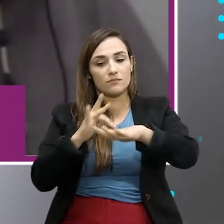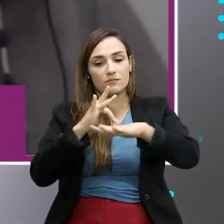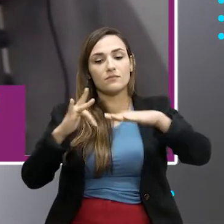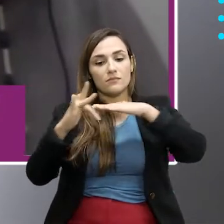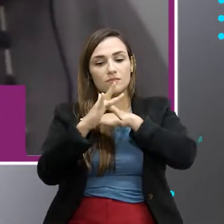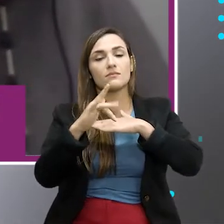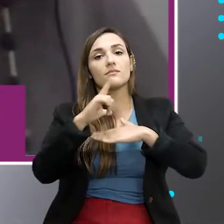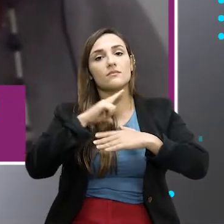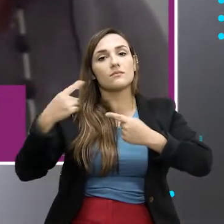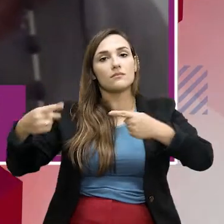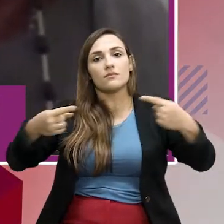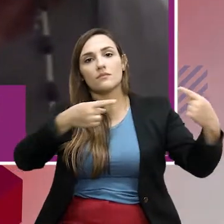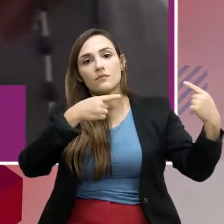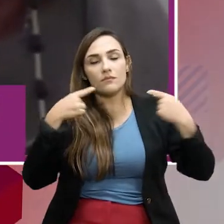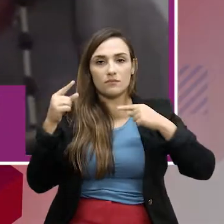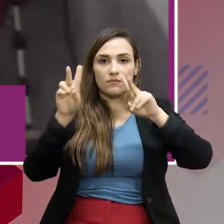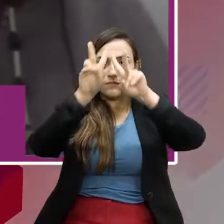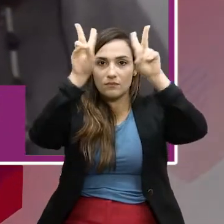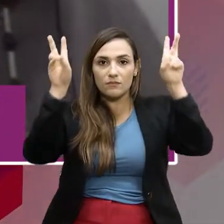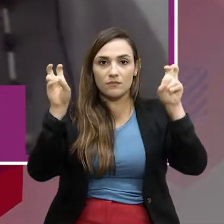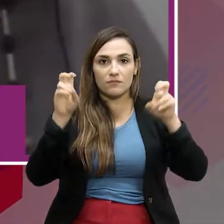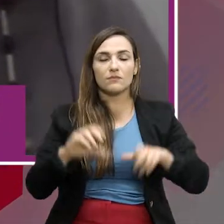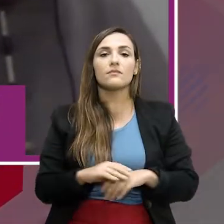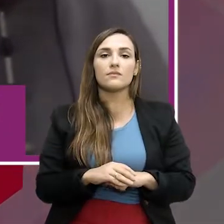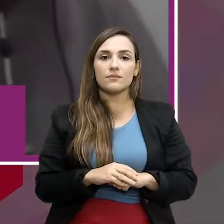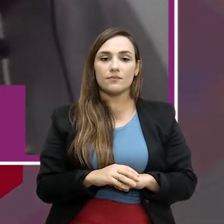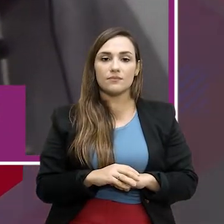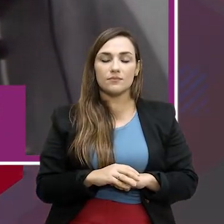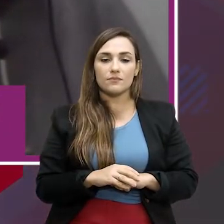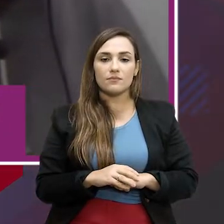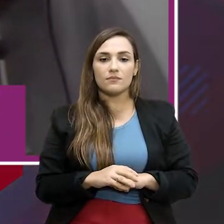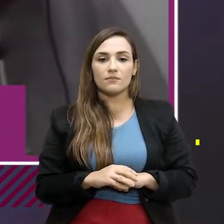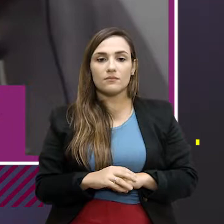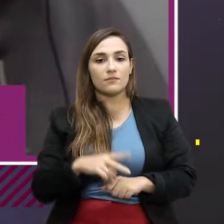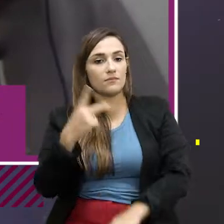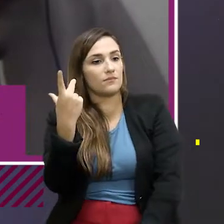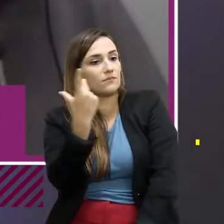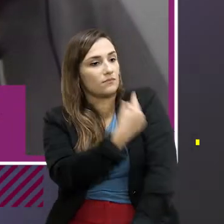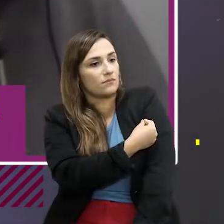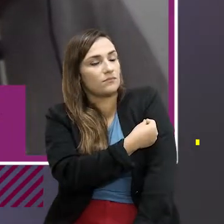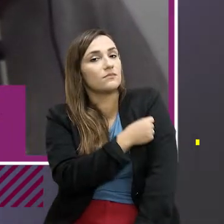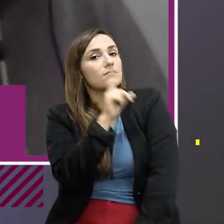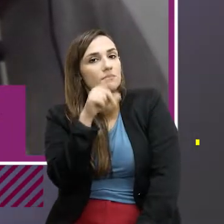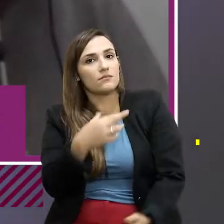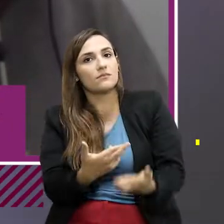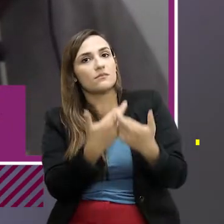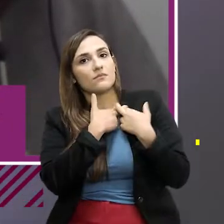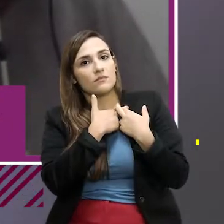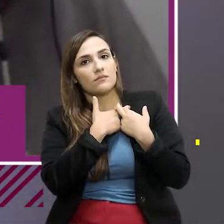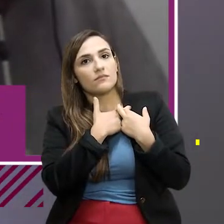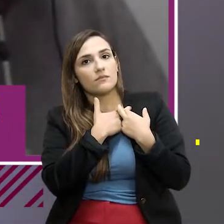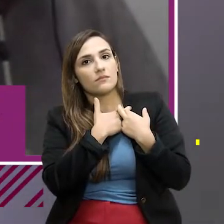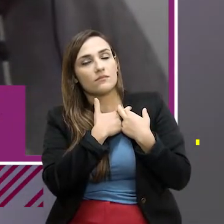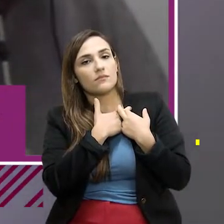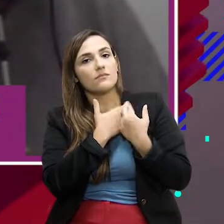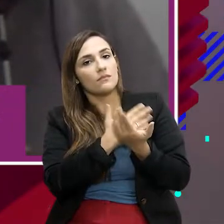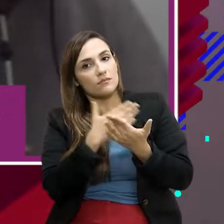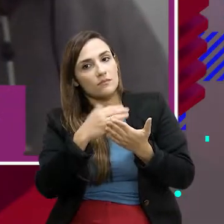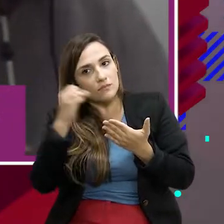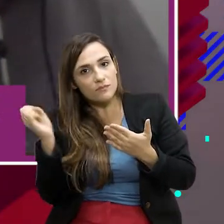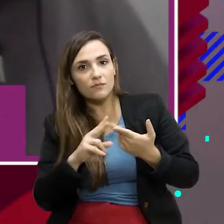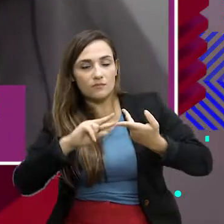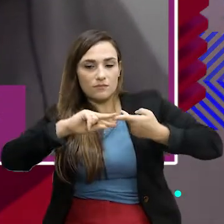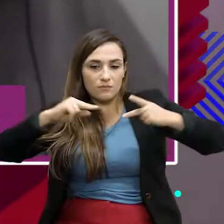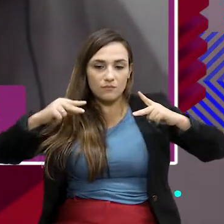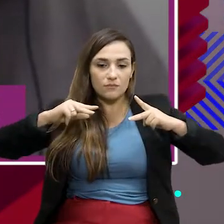Inclusive, doutora, nas redes sociais nasceu também uma polêmica envolvendo o fato de que a vacinação poderia